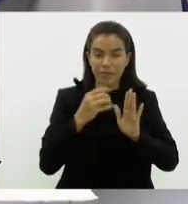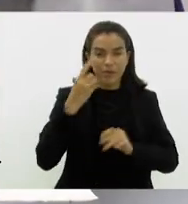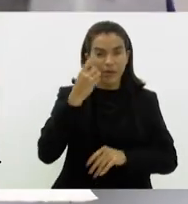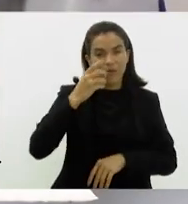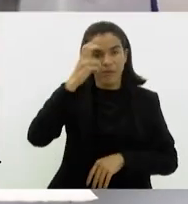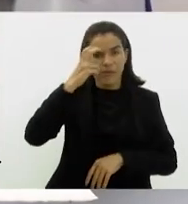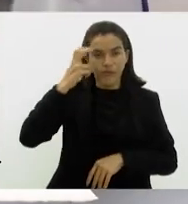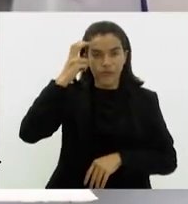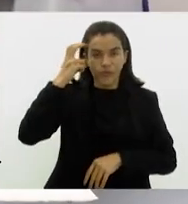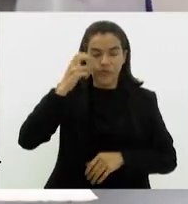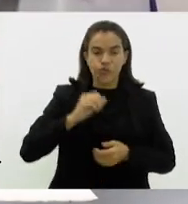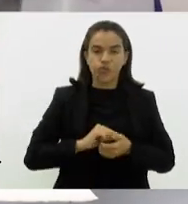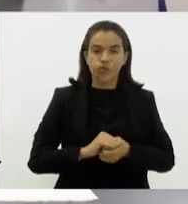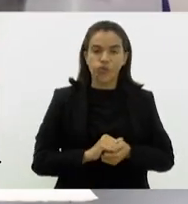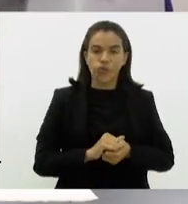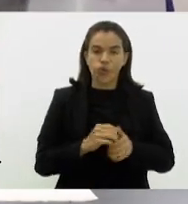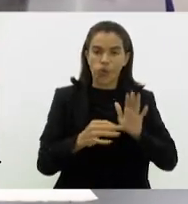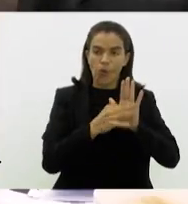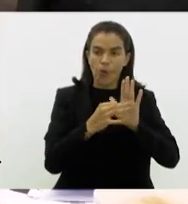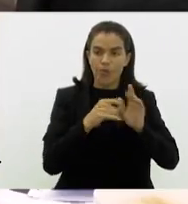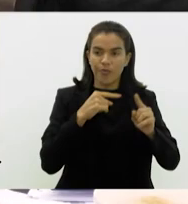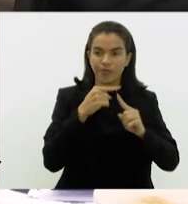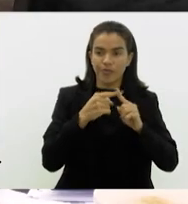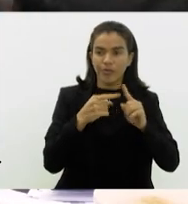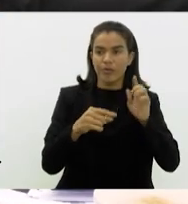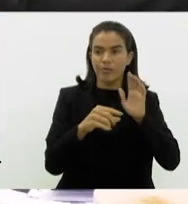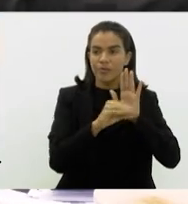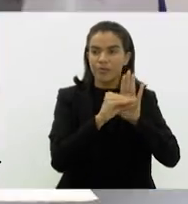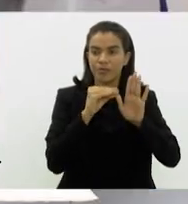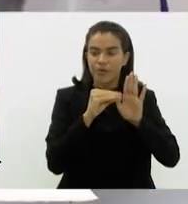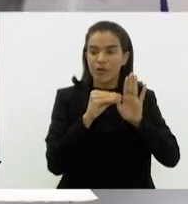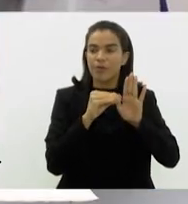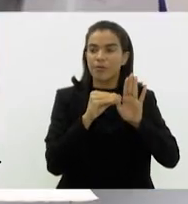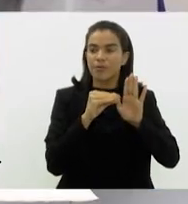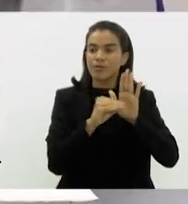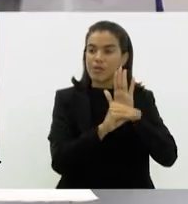Lima. Parecer constitucionalidade com emendas, presidente.